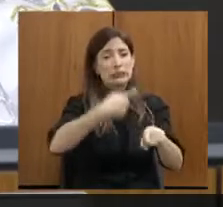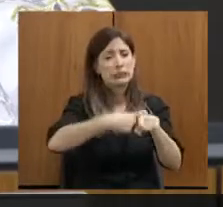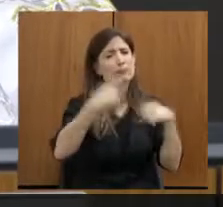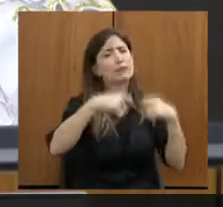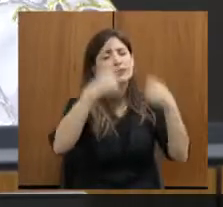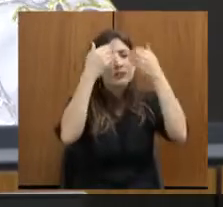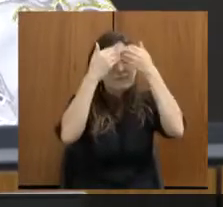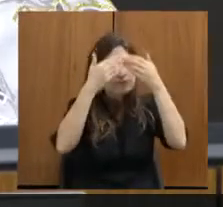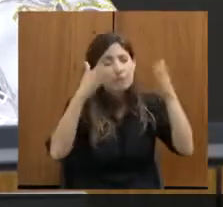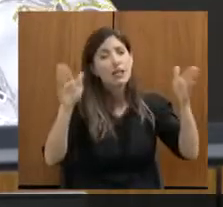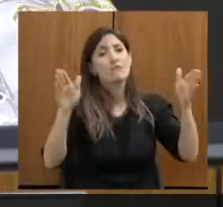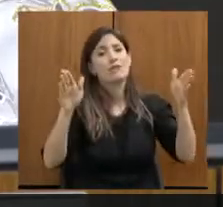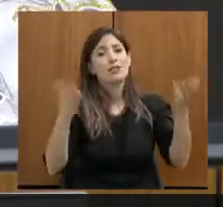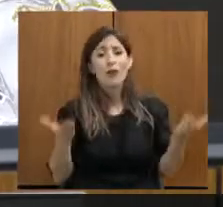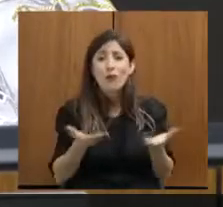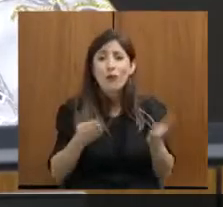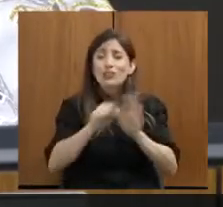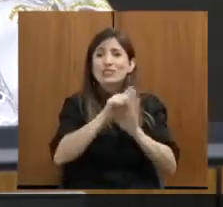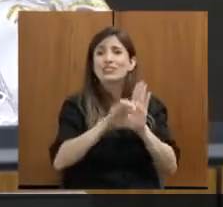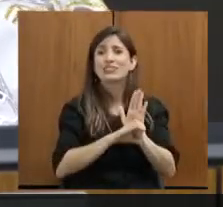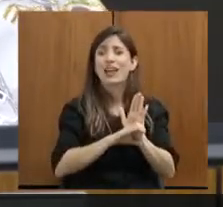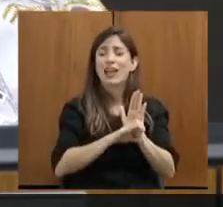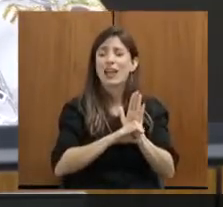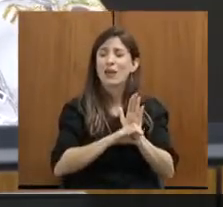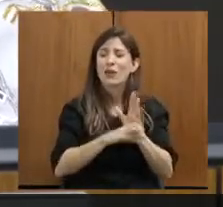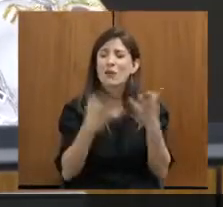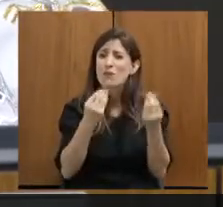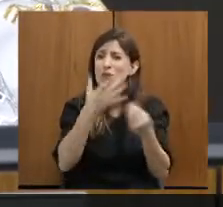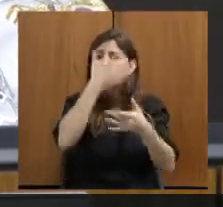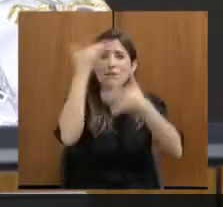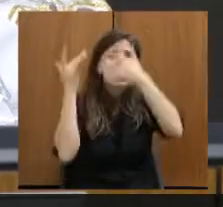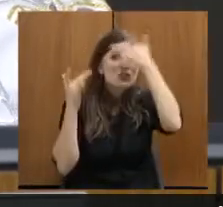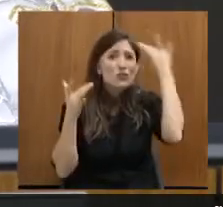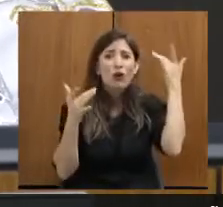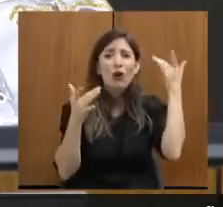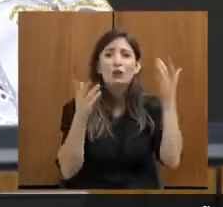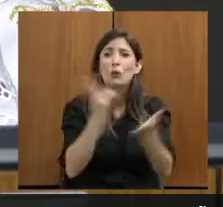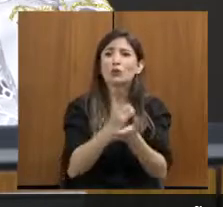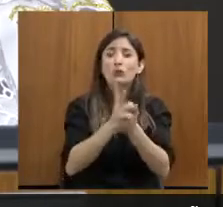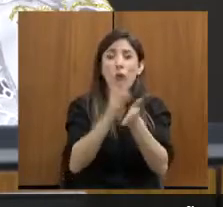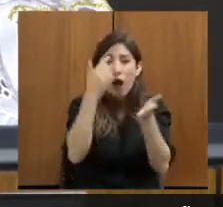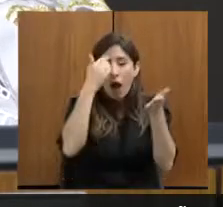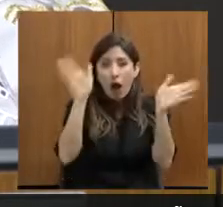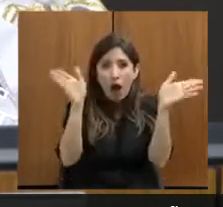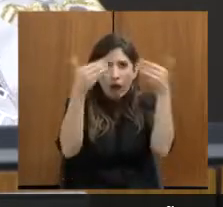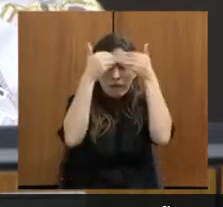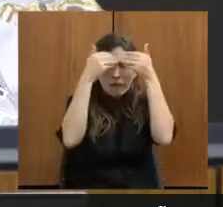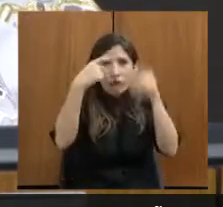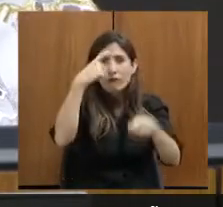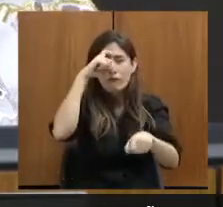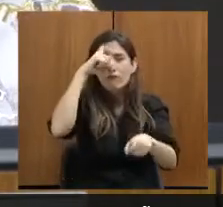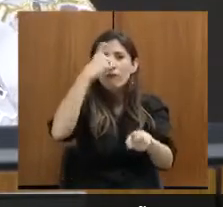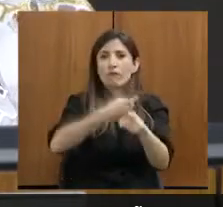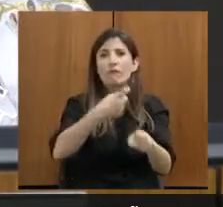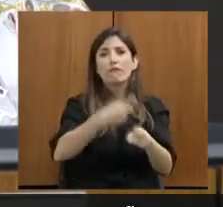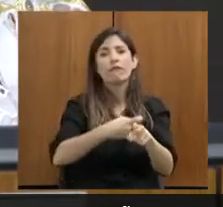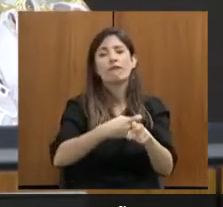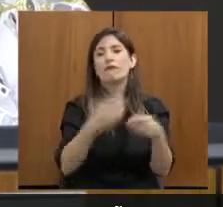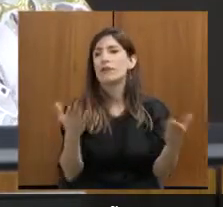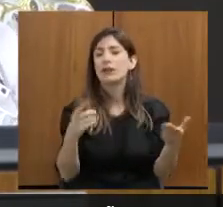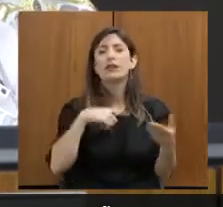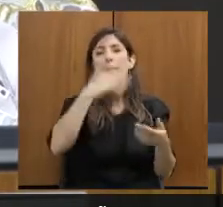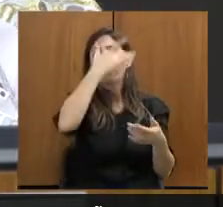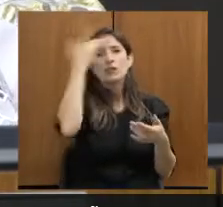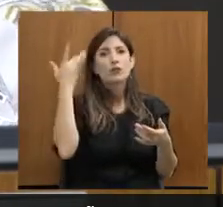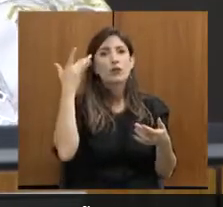somos hoje tanta ignorância Porque as pessoas não procuram saber as pessoas até hoje não sabe que Macumba